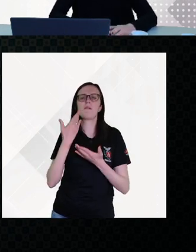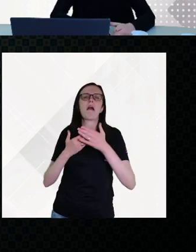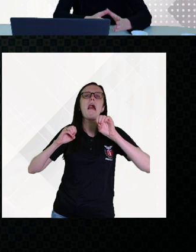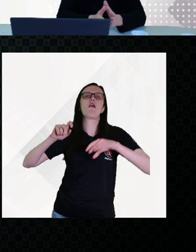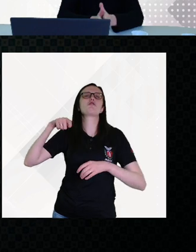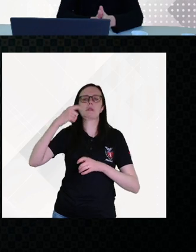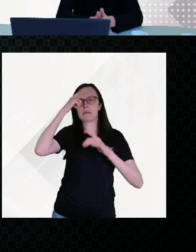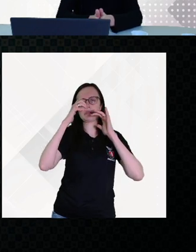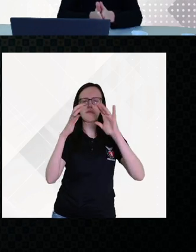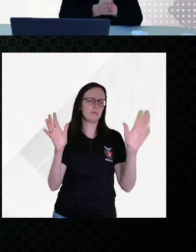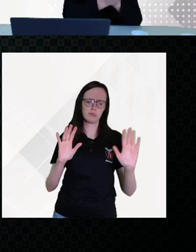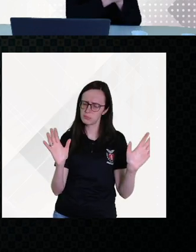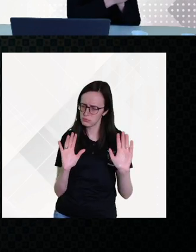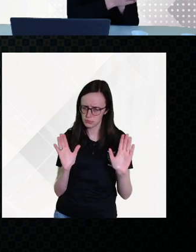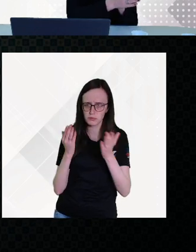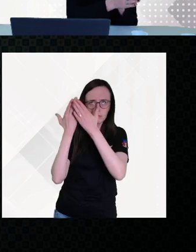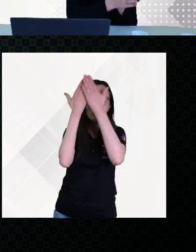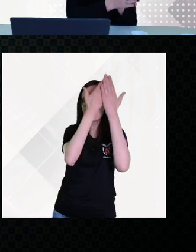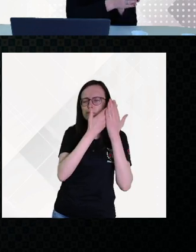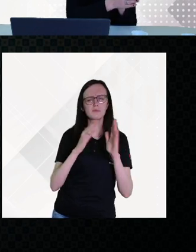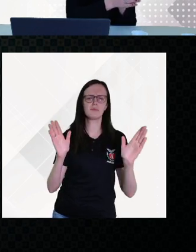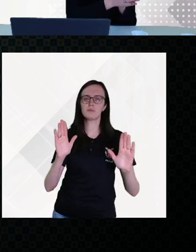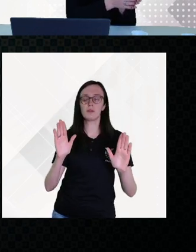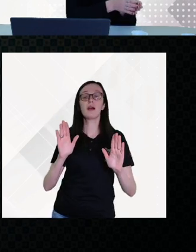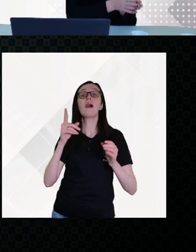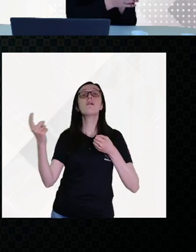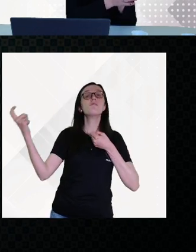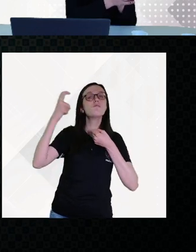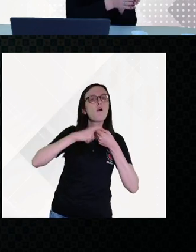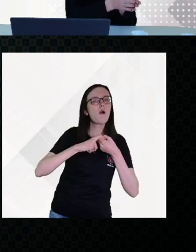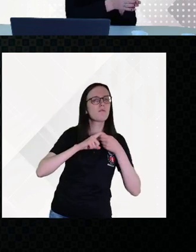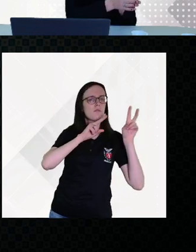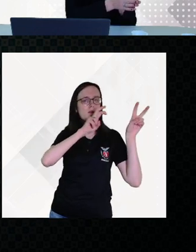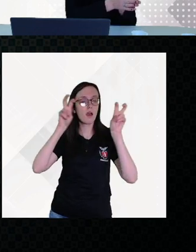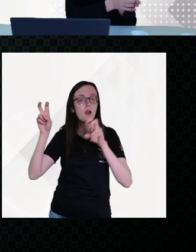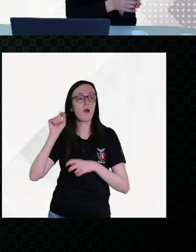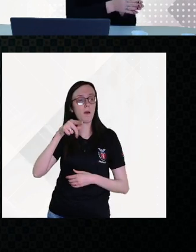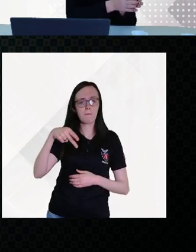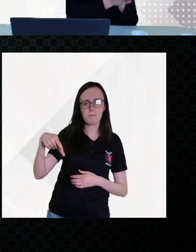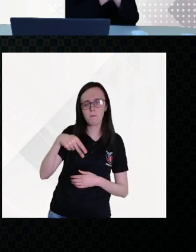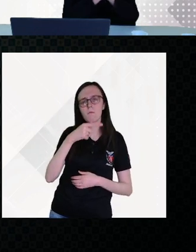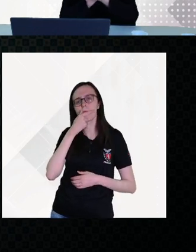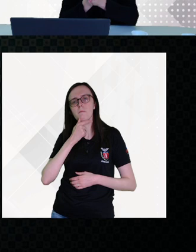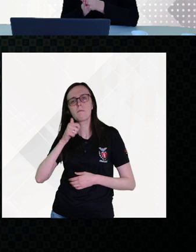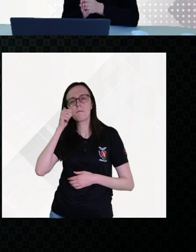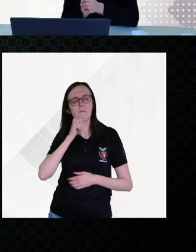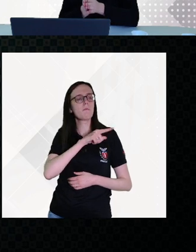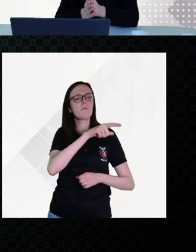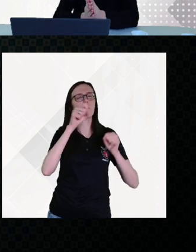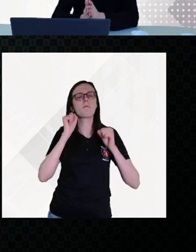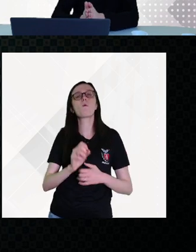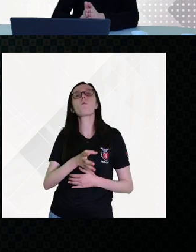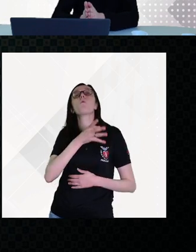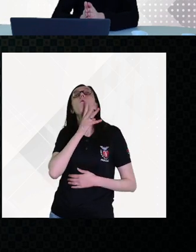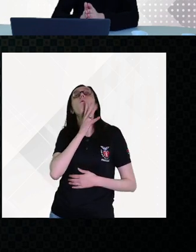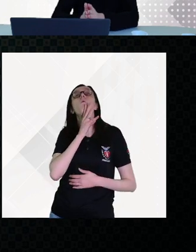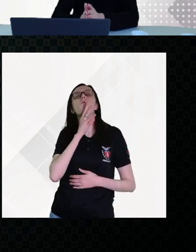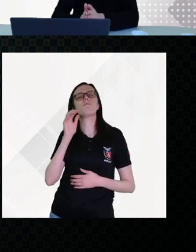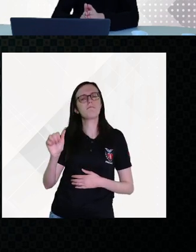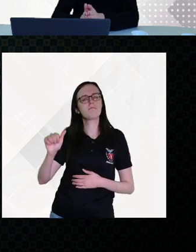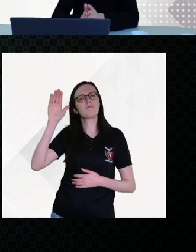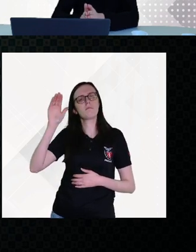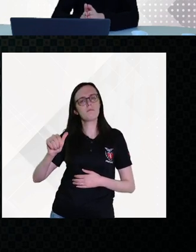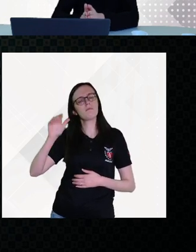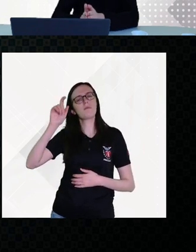exemplo. Retomamos um pouco desse conteúdo para quê? Para que o professor e a professora possam conhecer